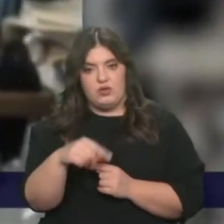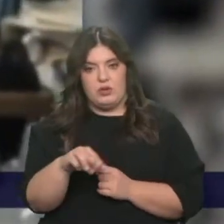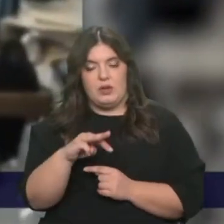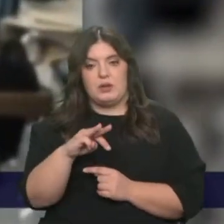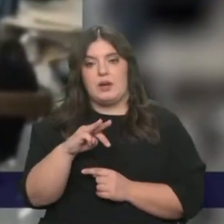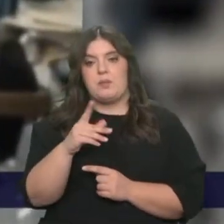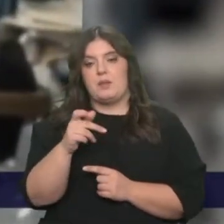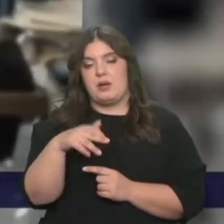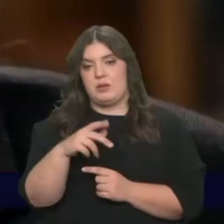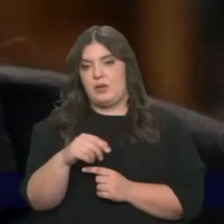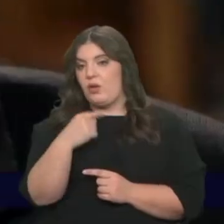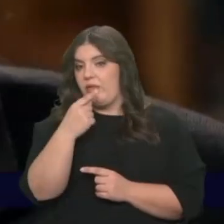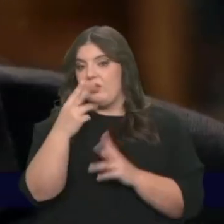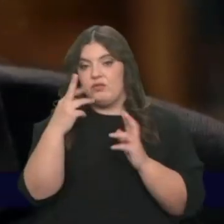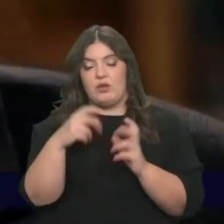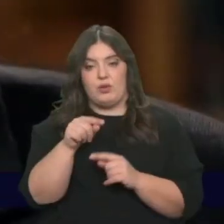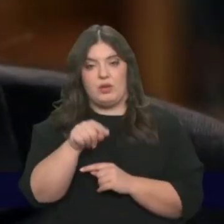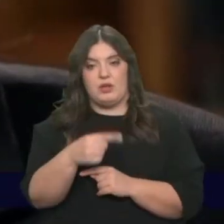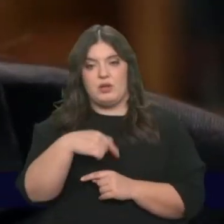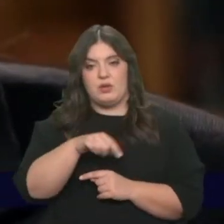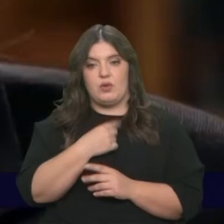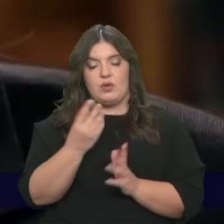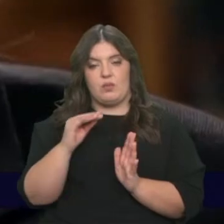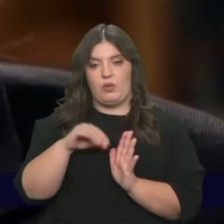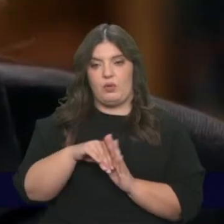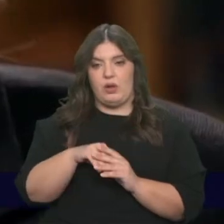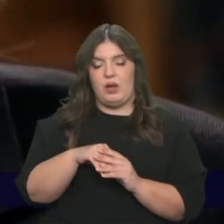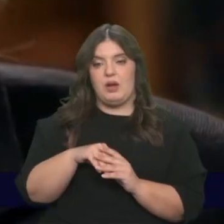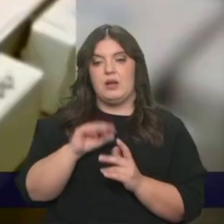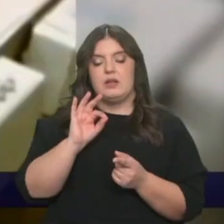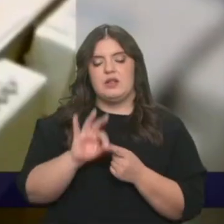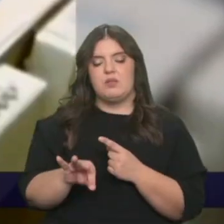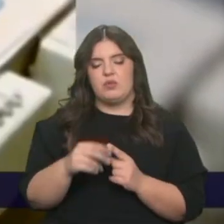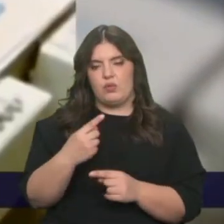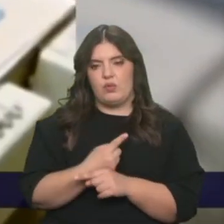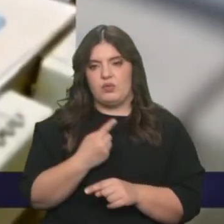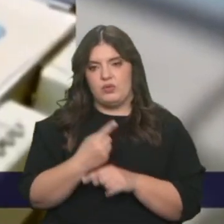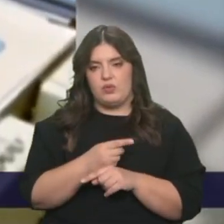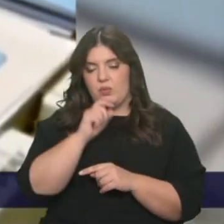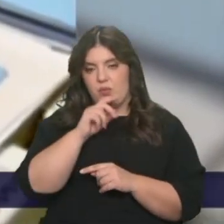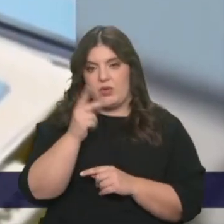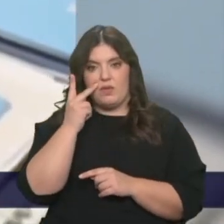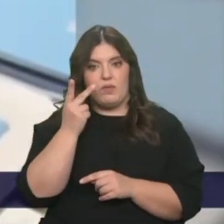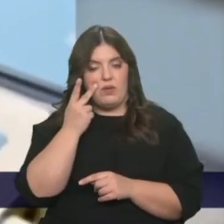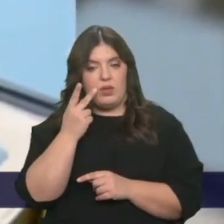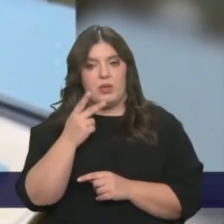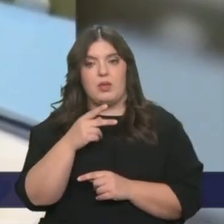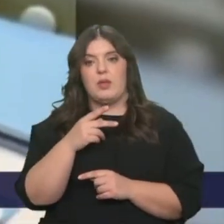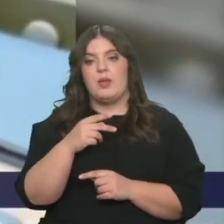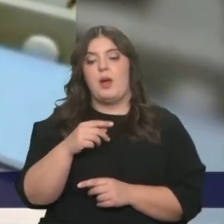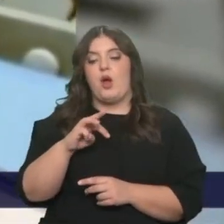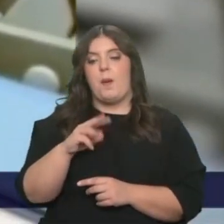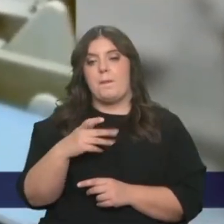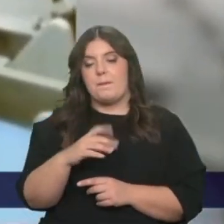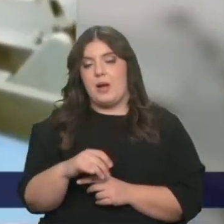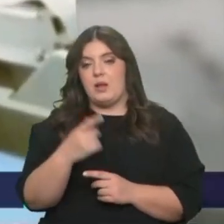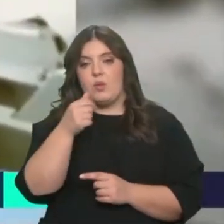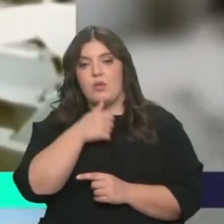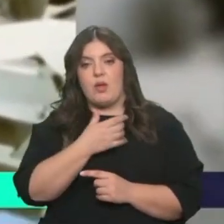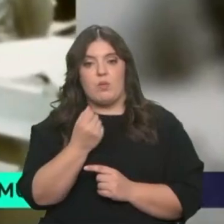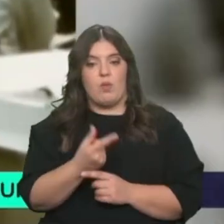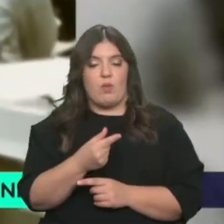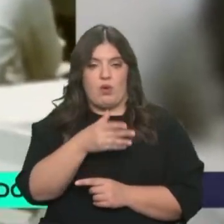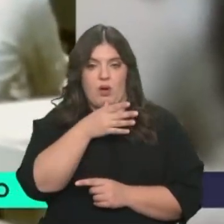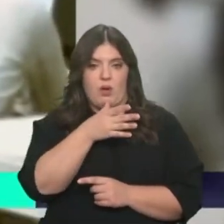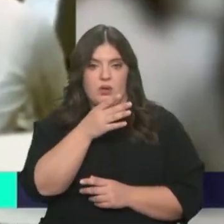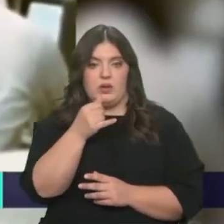o que diz este investigador é, se nós estamos a colocar esse tipo de espécimes que eventualmente podem ter vida marciana, que está habituada a pouca umidade, e as colocamos em água,